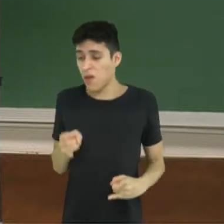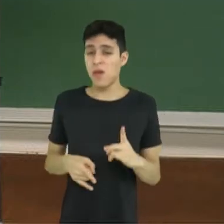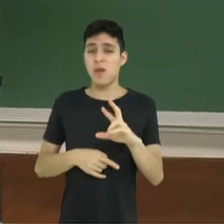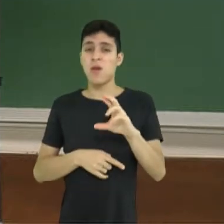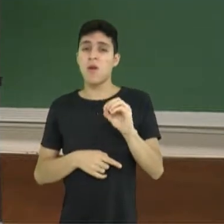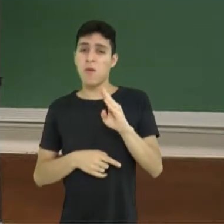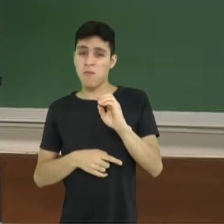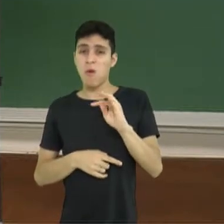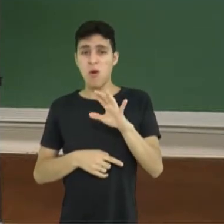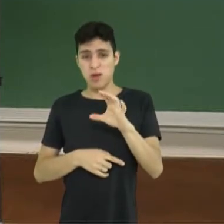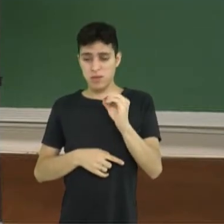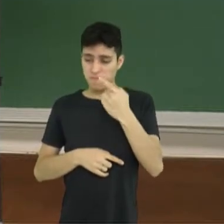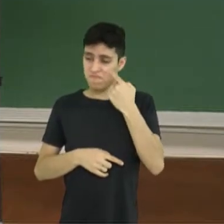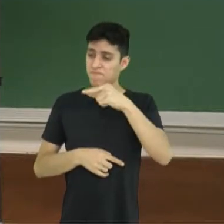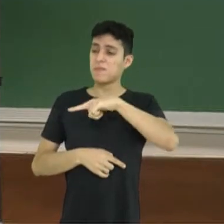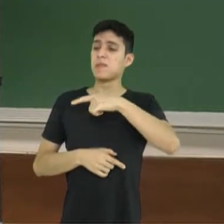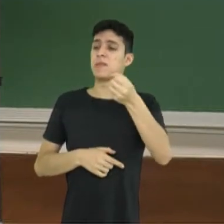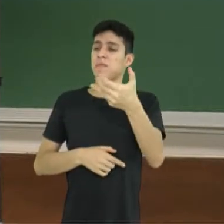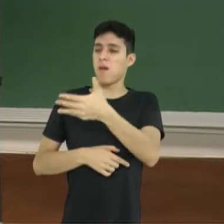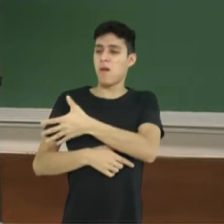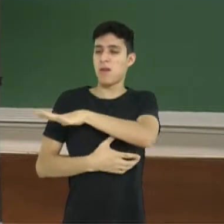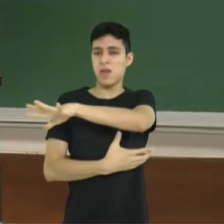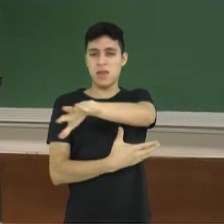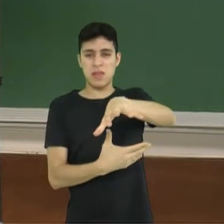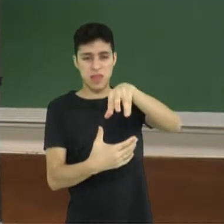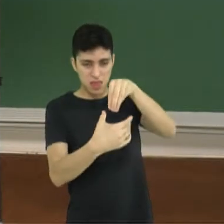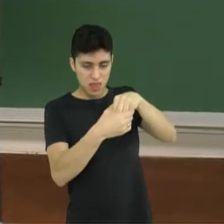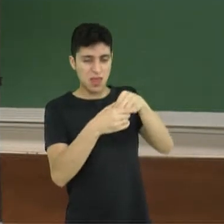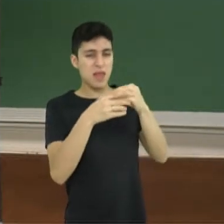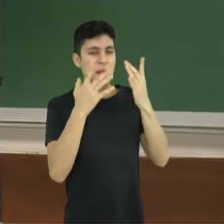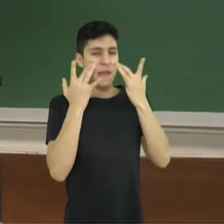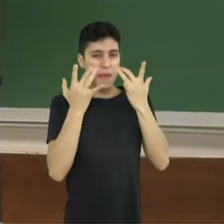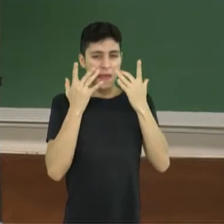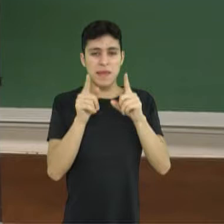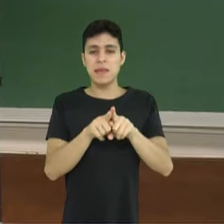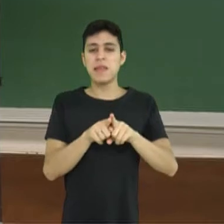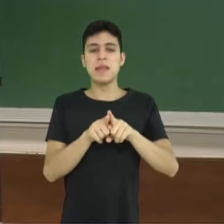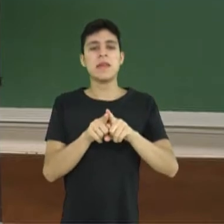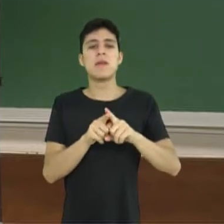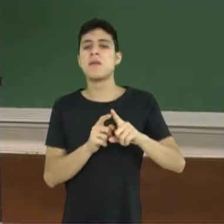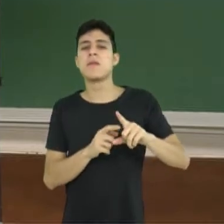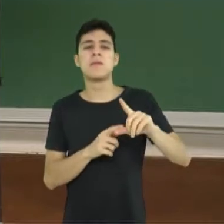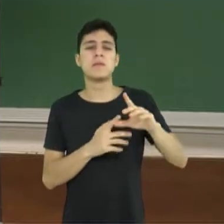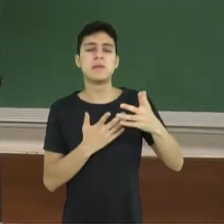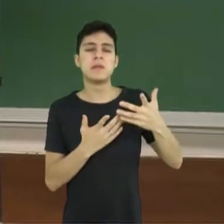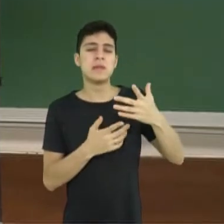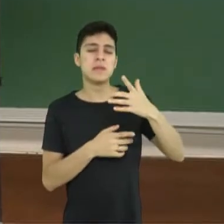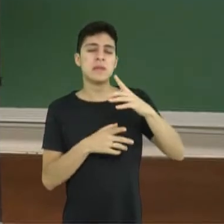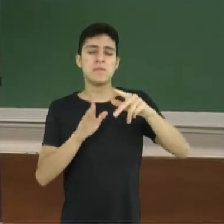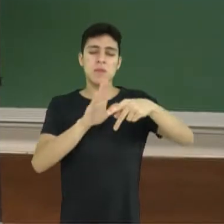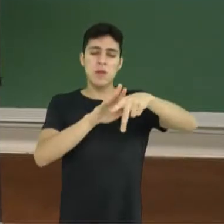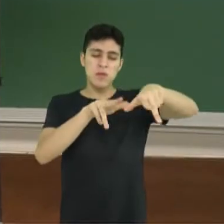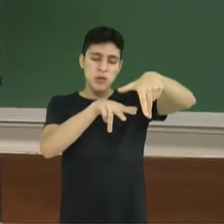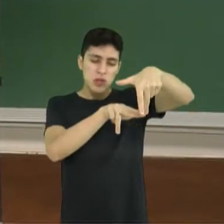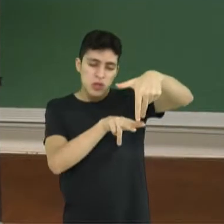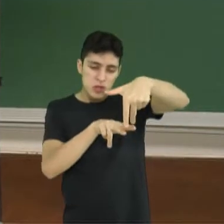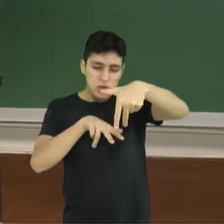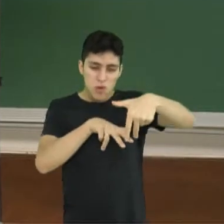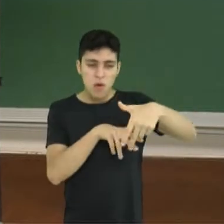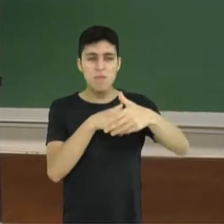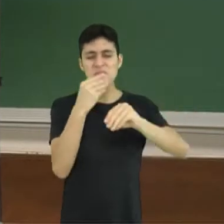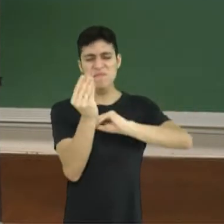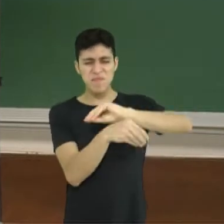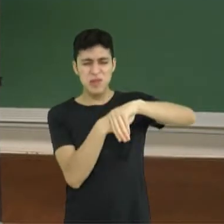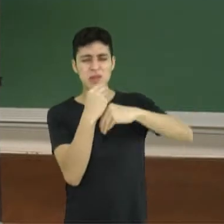a modernidade no teatro também, a manipulação direta, e o de sombras e o misto, que acaba